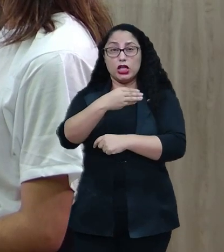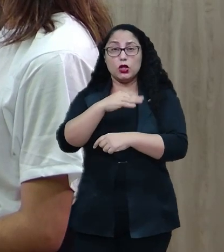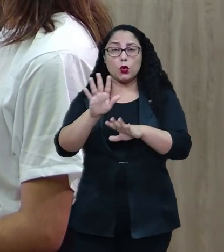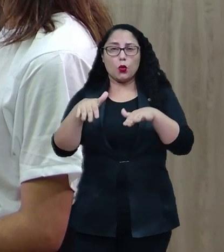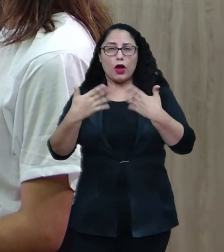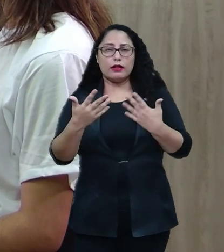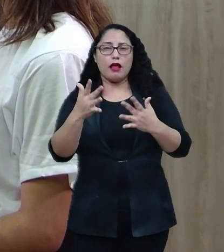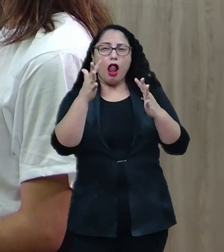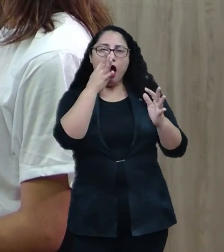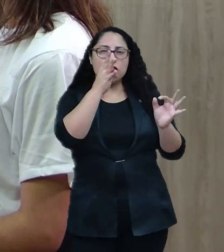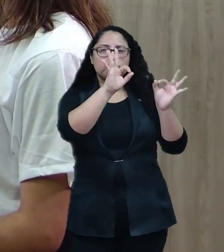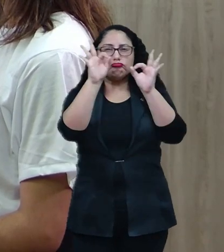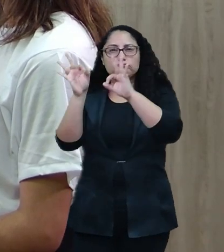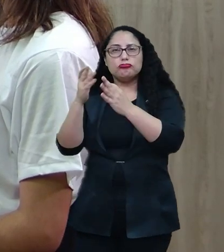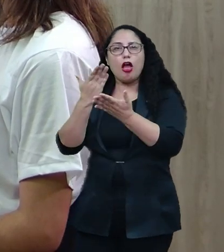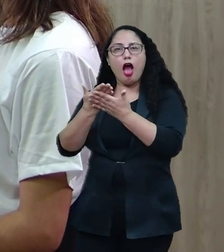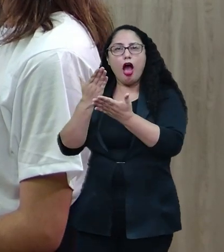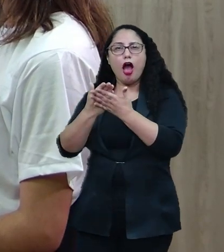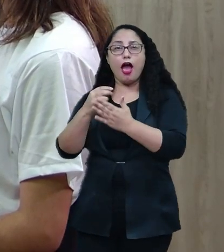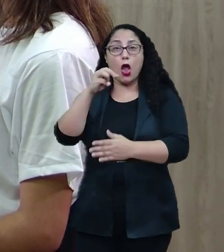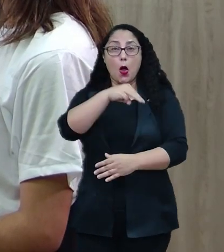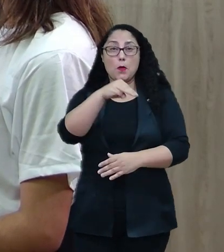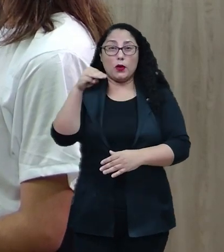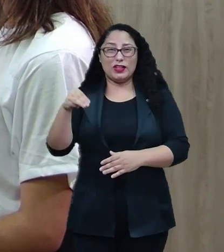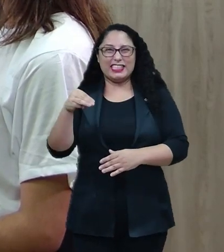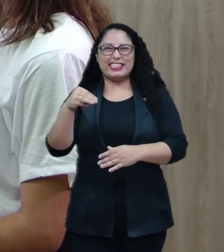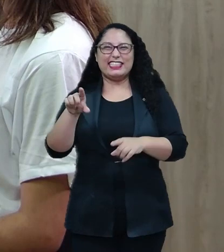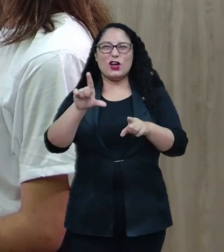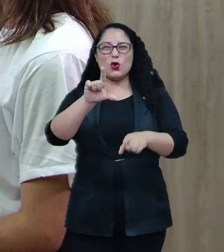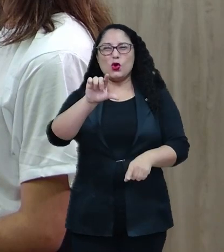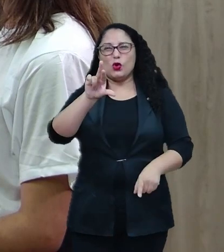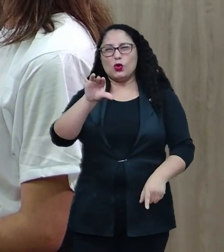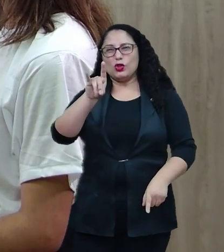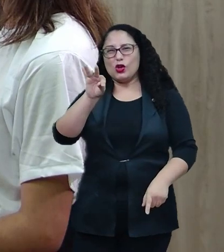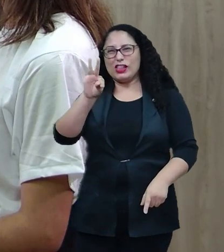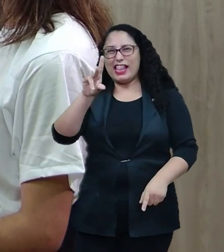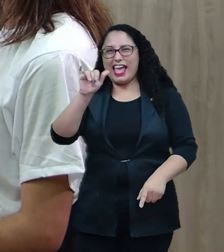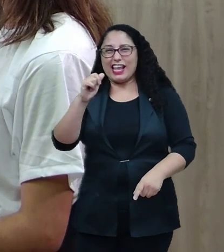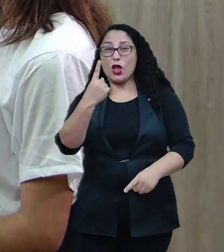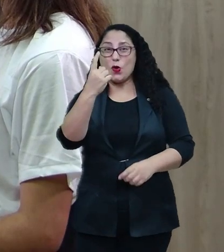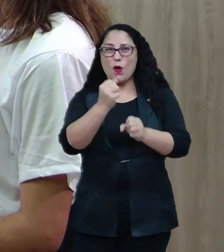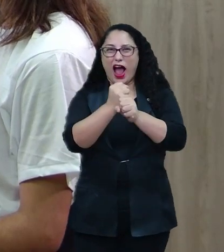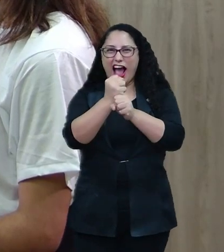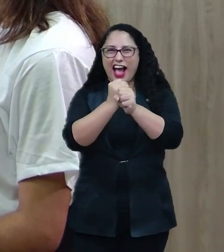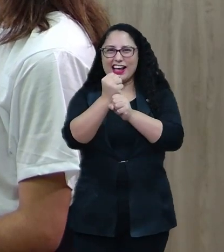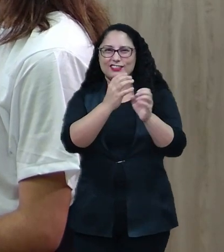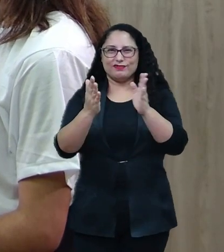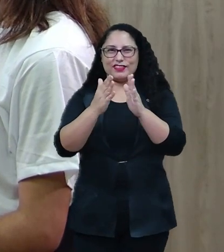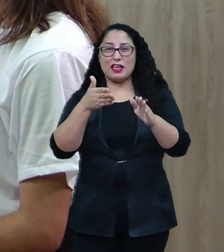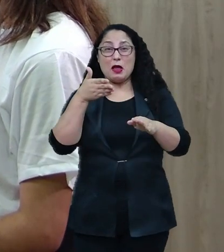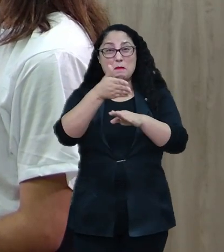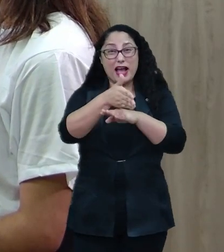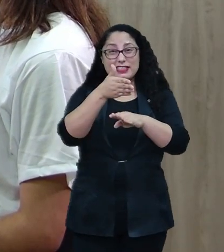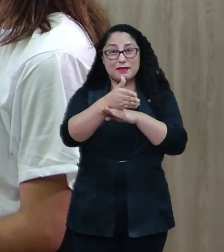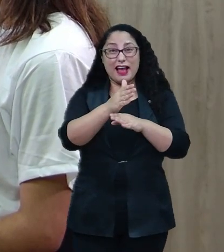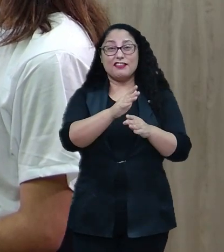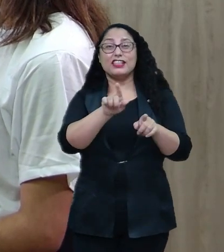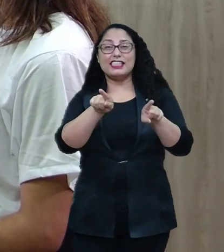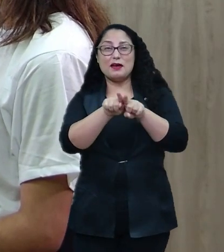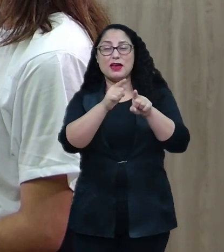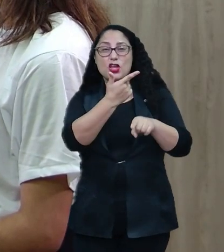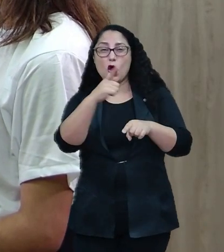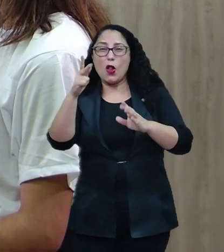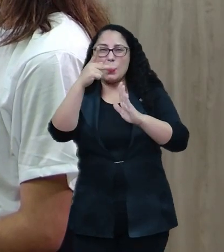enquanto elas assistem às aulas. Eu fui monitora da Ludoteca por 1 ano. E eu também participava paralelamente de